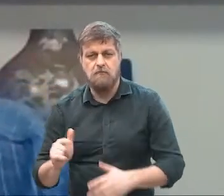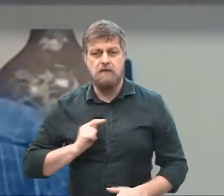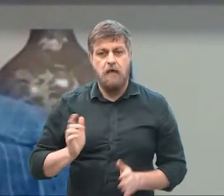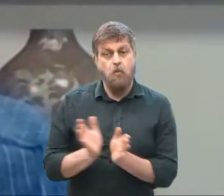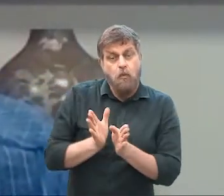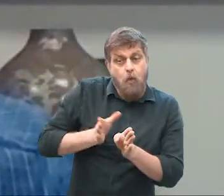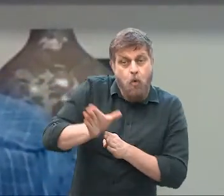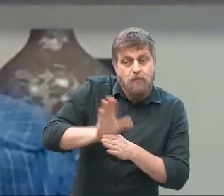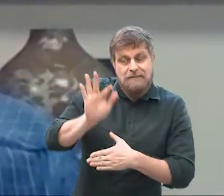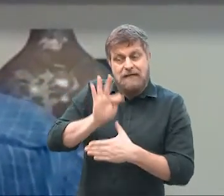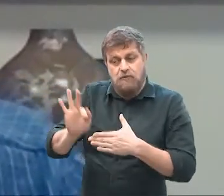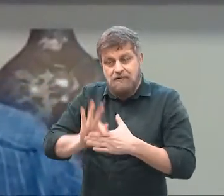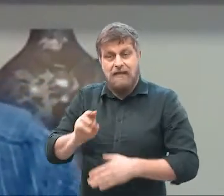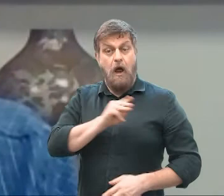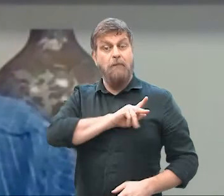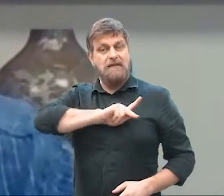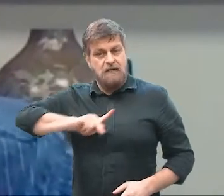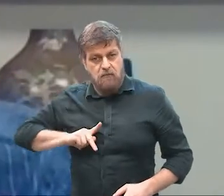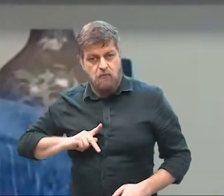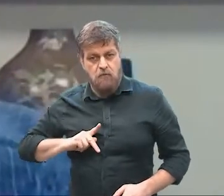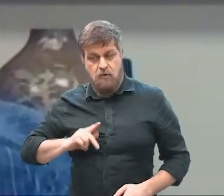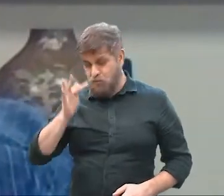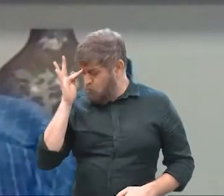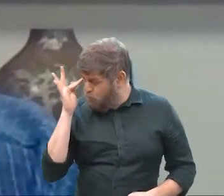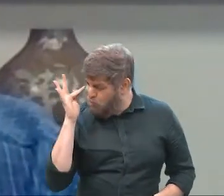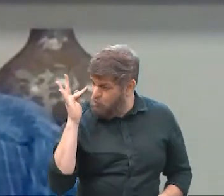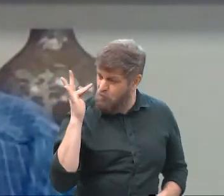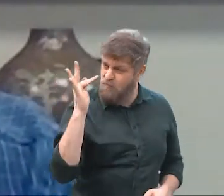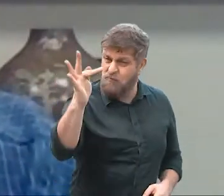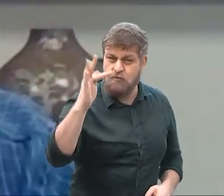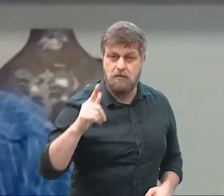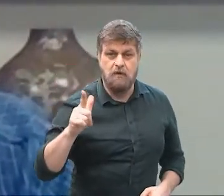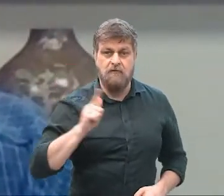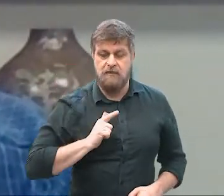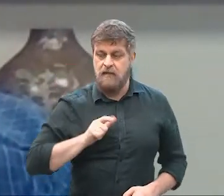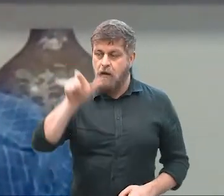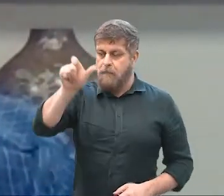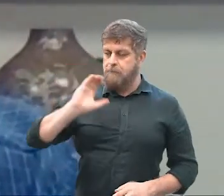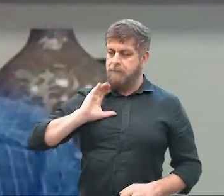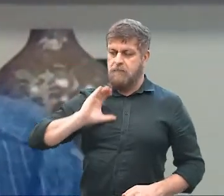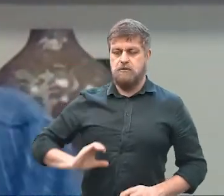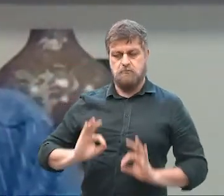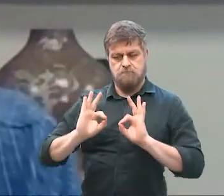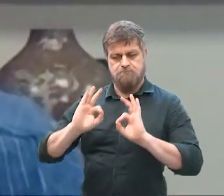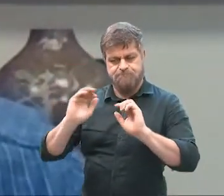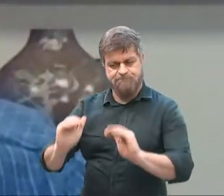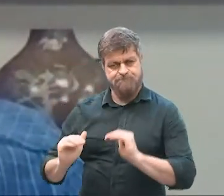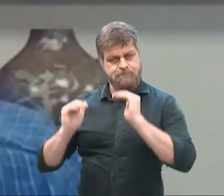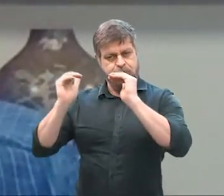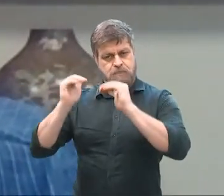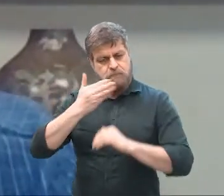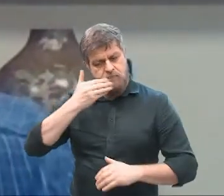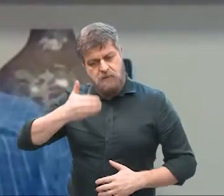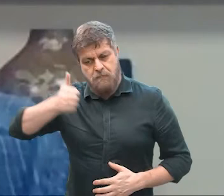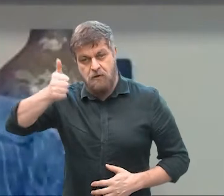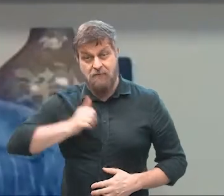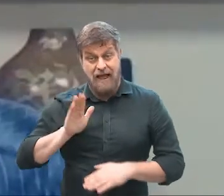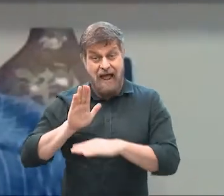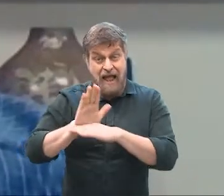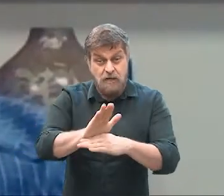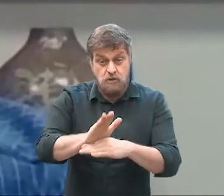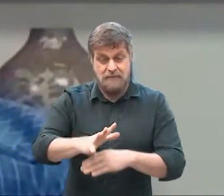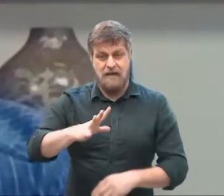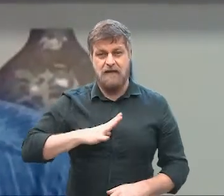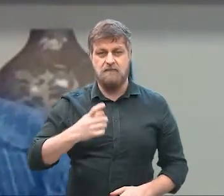Conselho Tutelar, Ministério Público, lá na frente, nós vamos ter um cidadão melhor que vai contribuir para que nós tenhamos